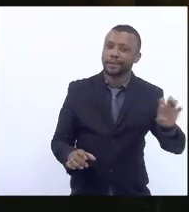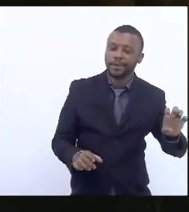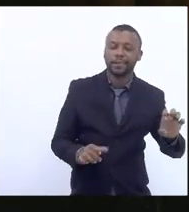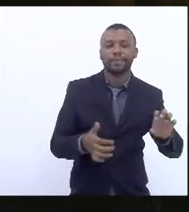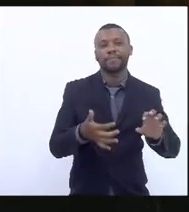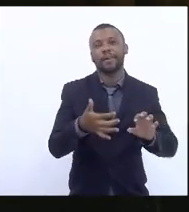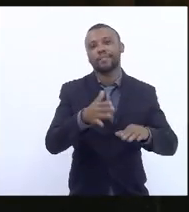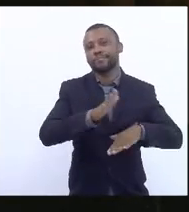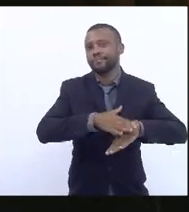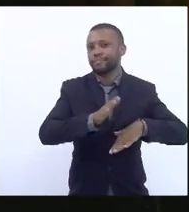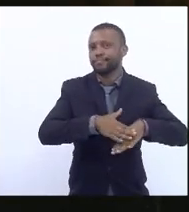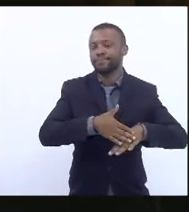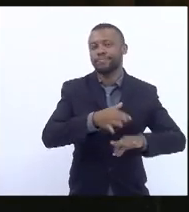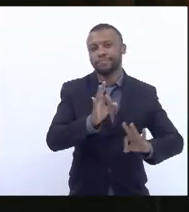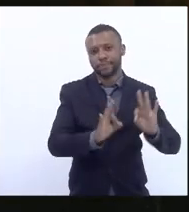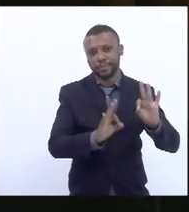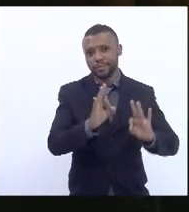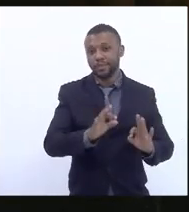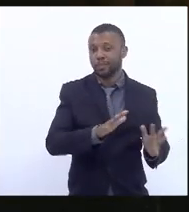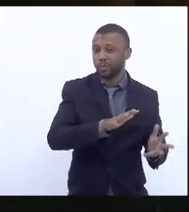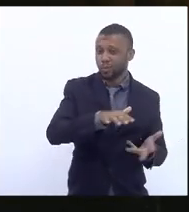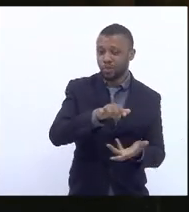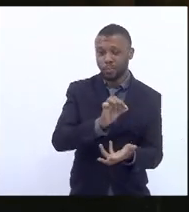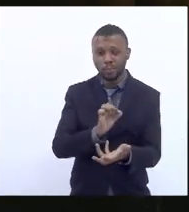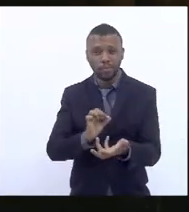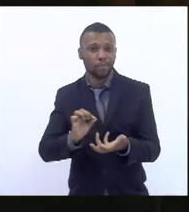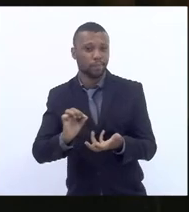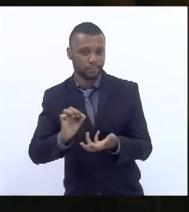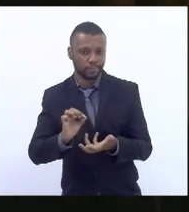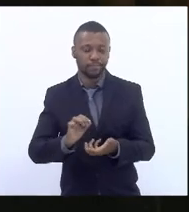fazendo no nosso planeta Terra.